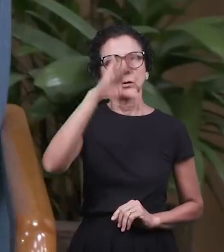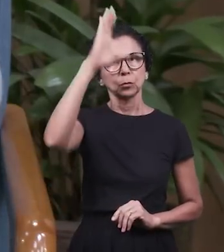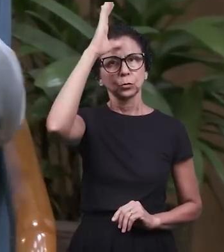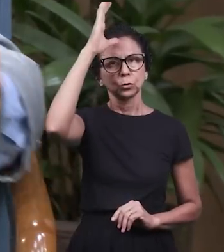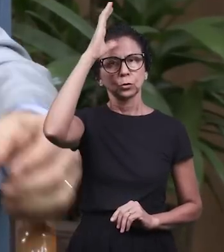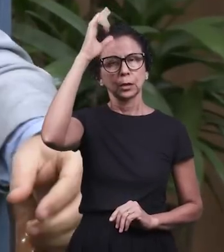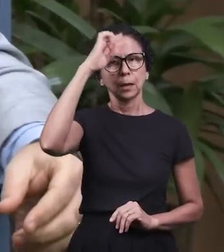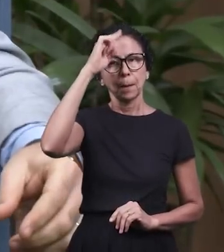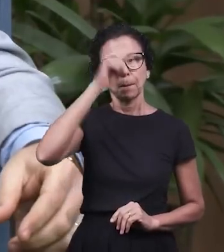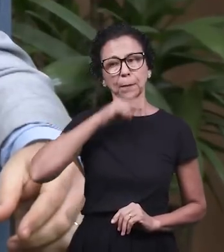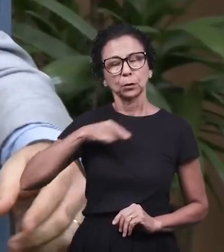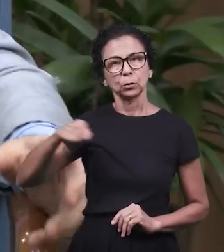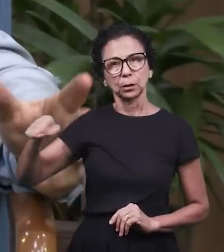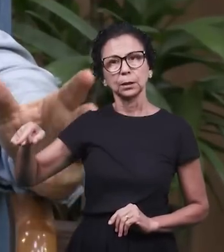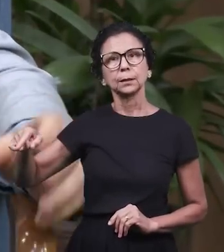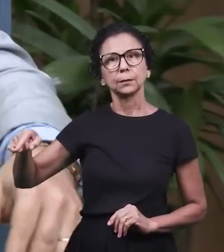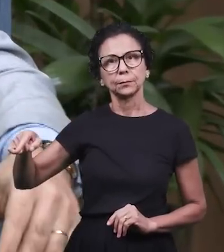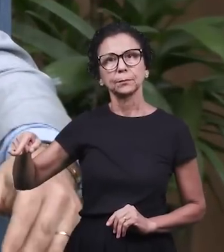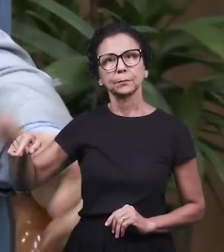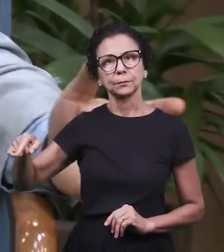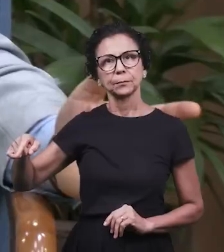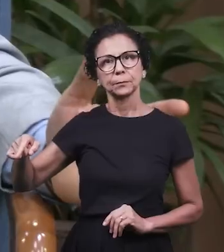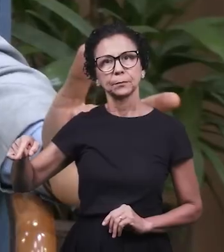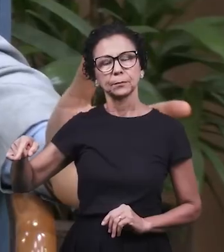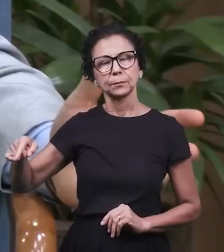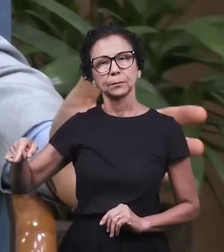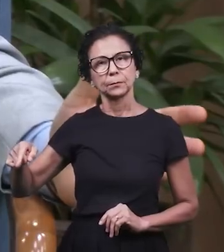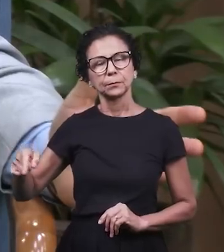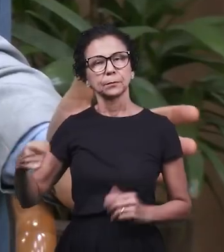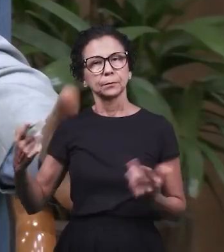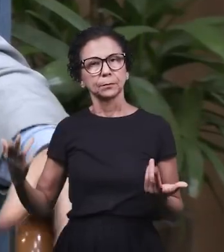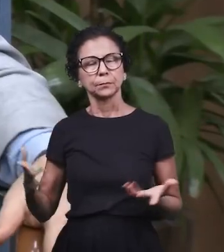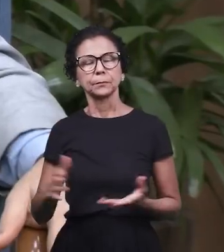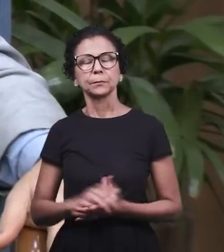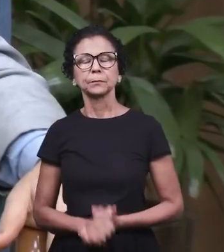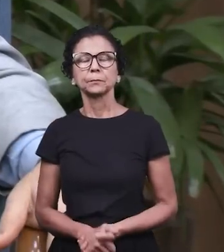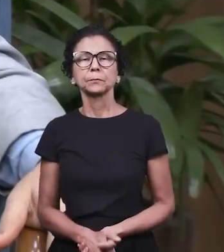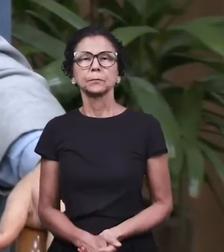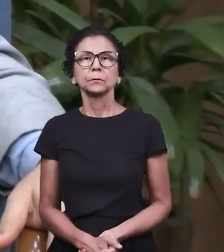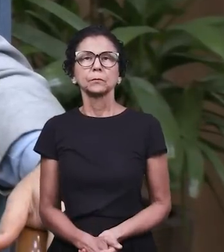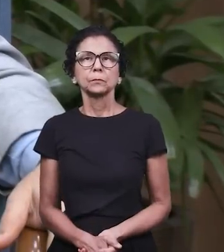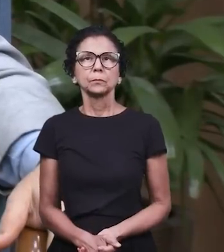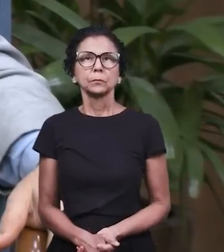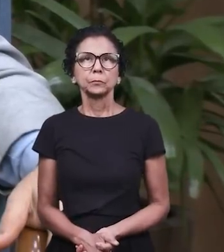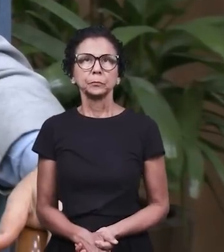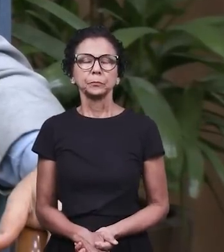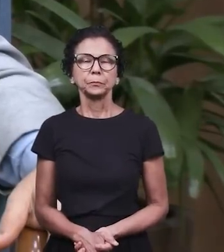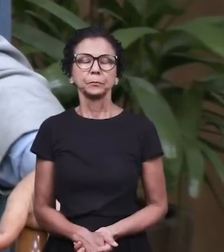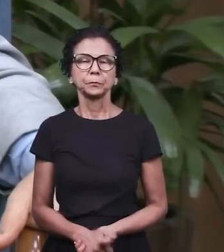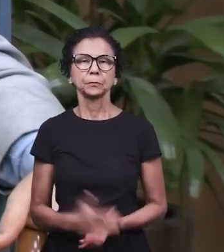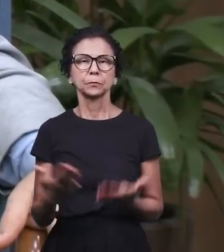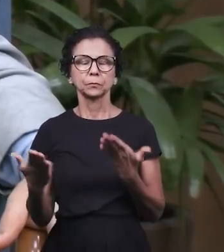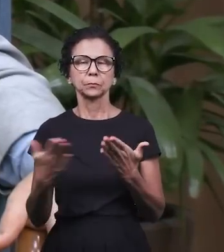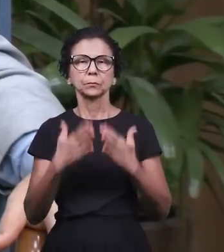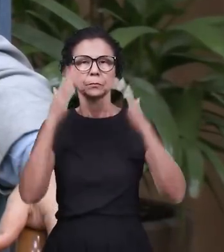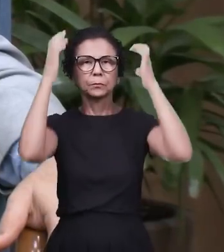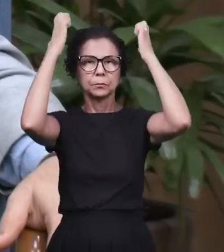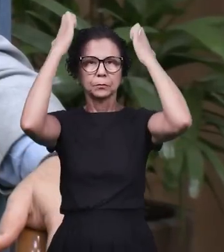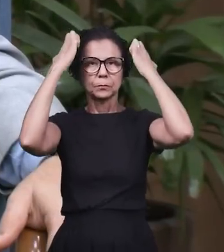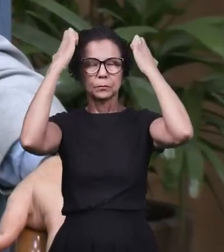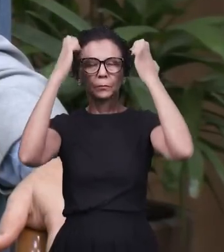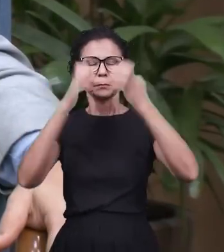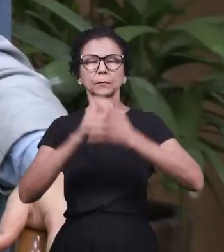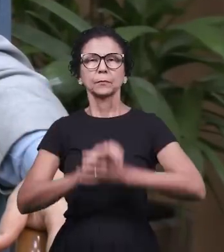entrar à presença do rei. Se perecer, pereço. As éguas dos carros de Faraó. Né? A gente vê na figura de Esther essas